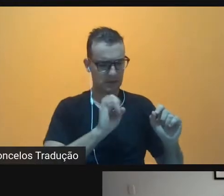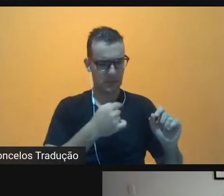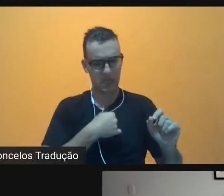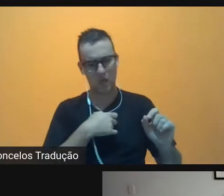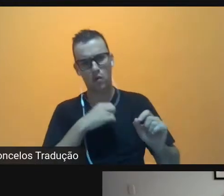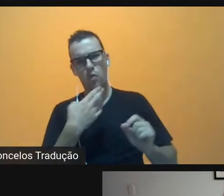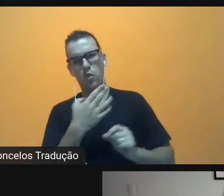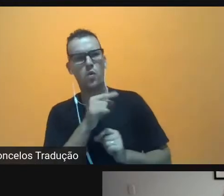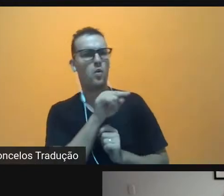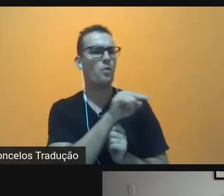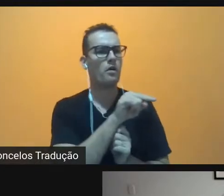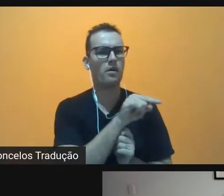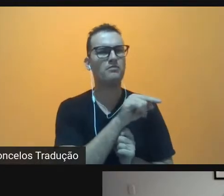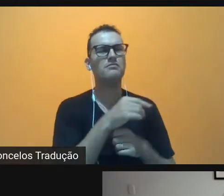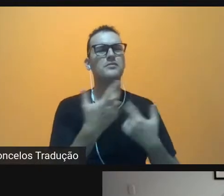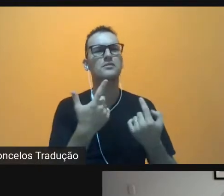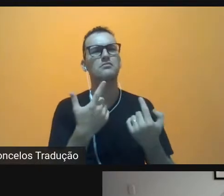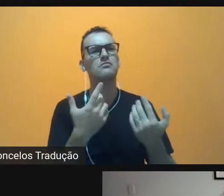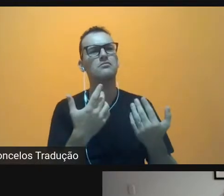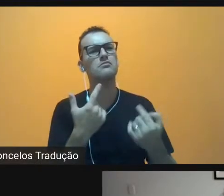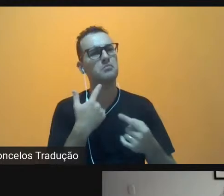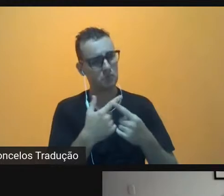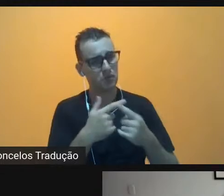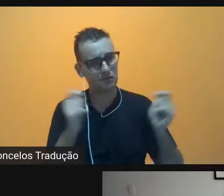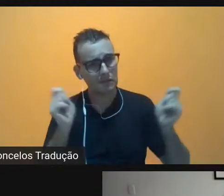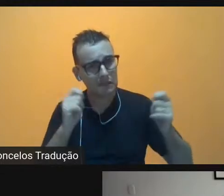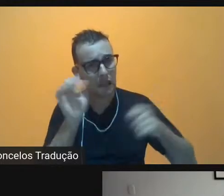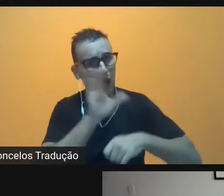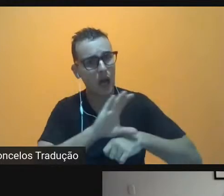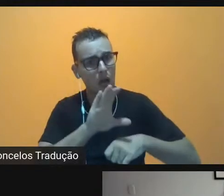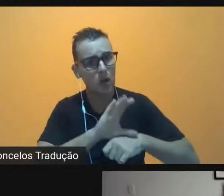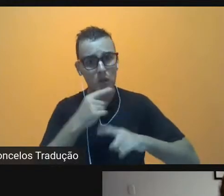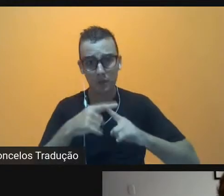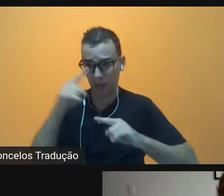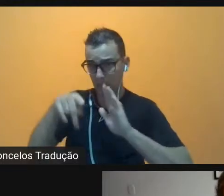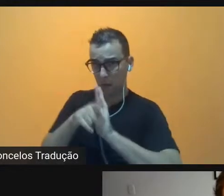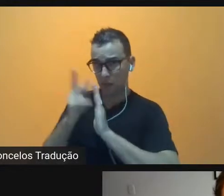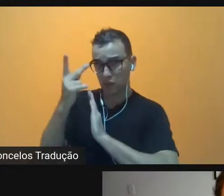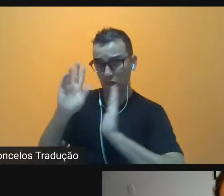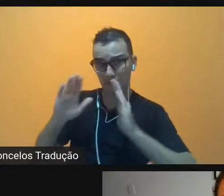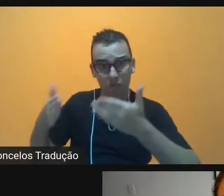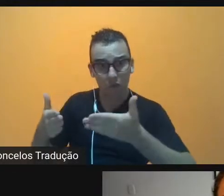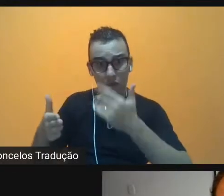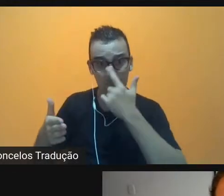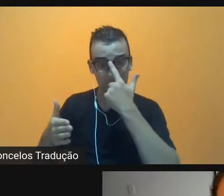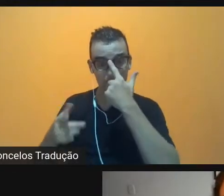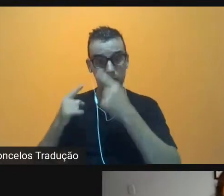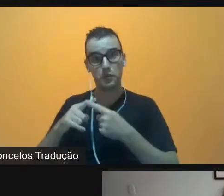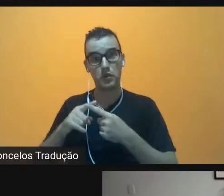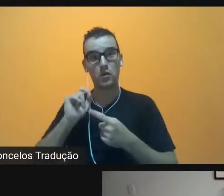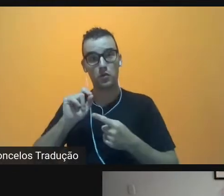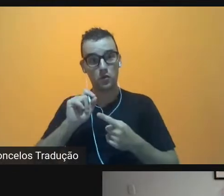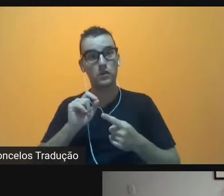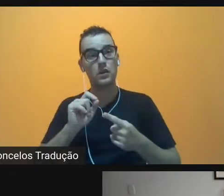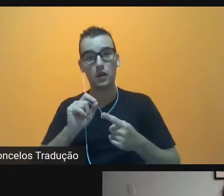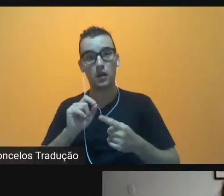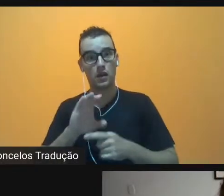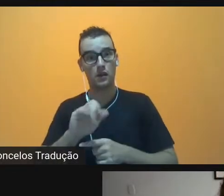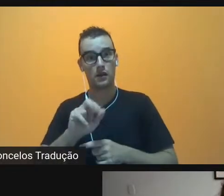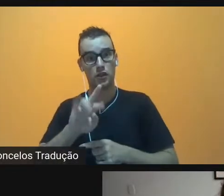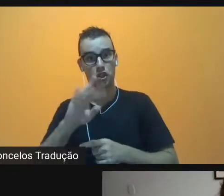ela, mas, assim, por que não fazer o curso, né? A sua expertise, você desenvolve a cartilha como material